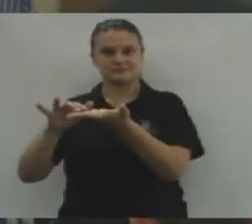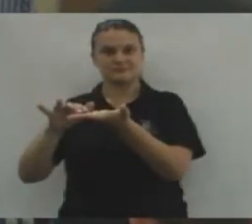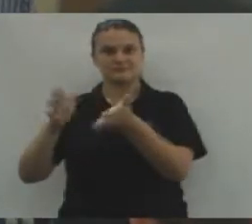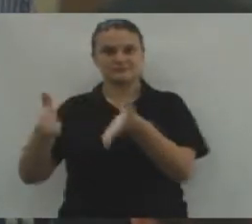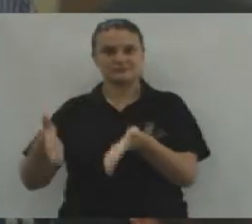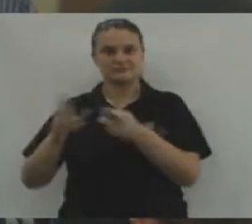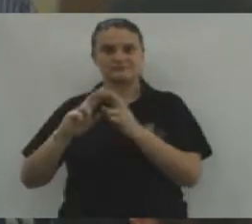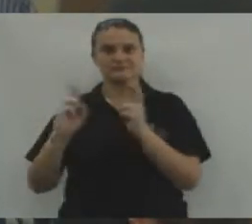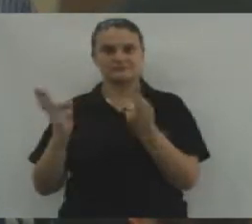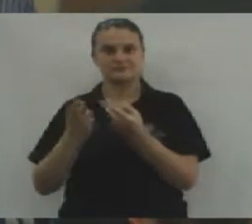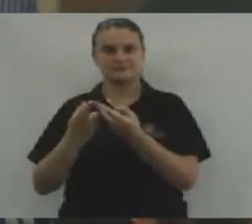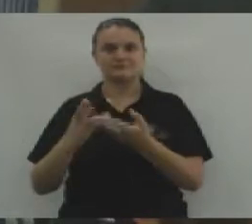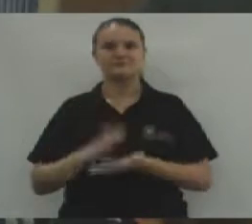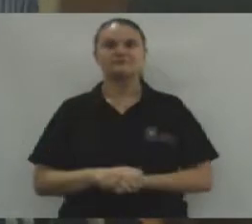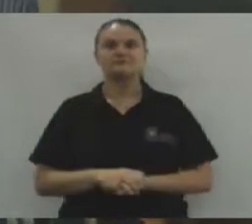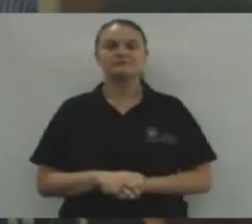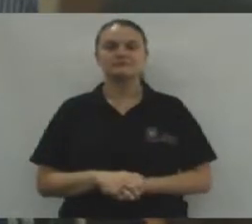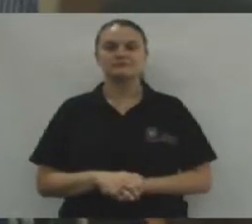hoje.